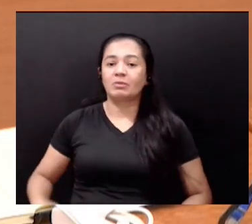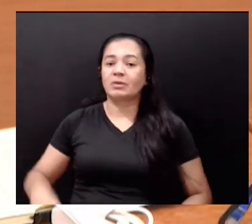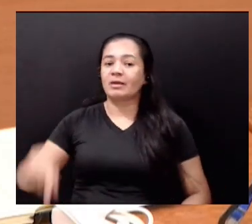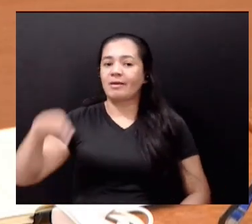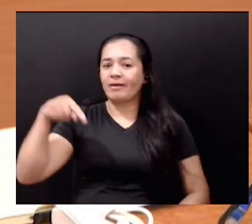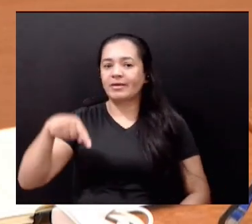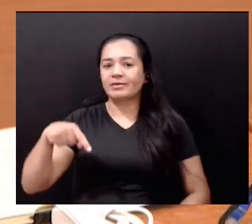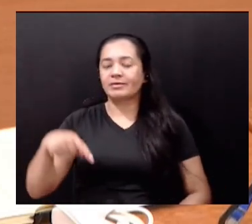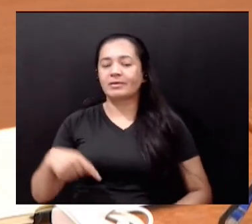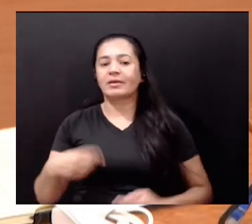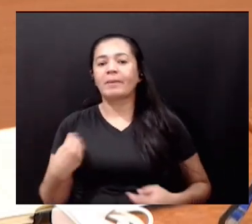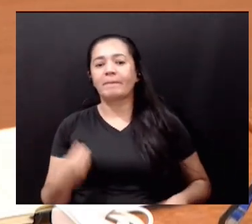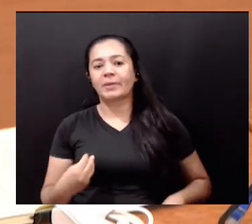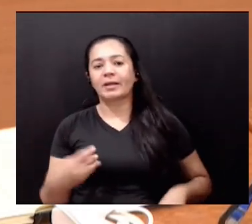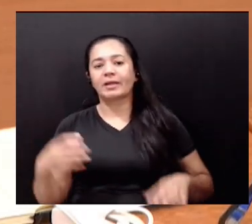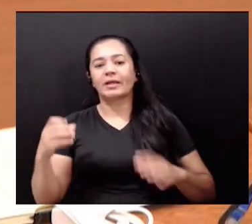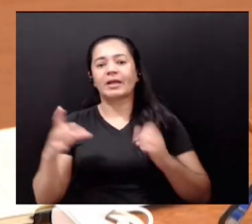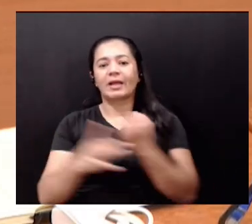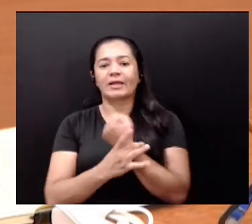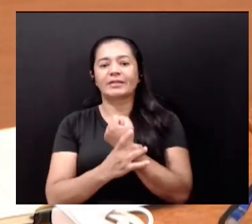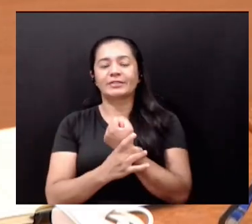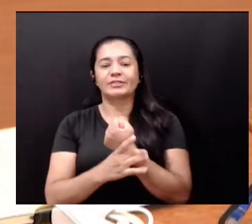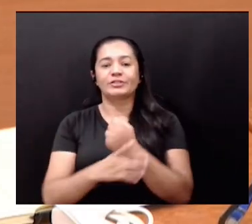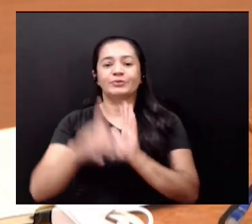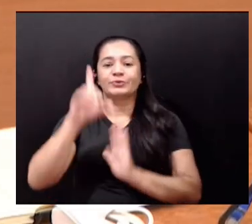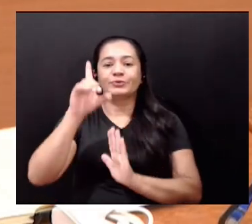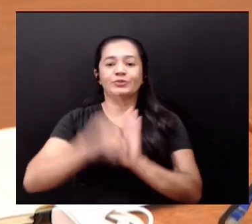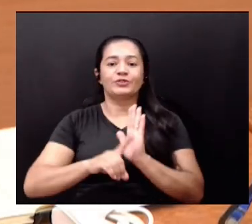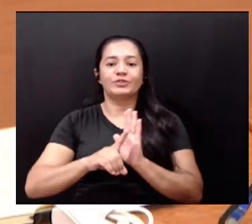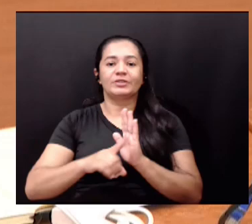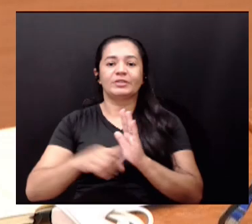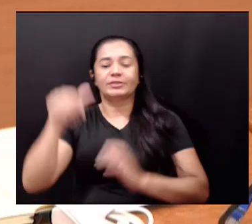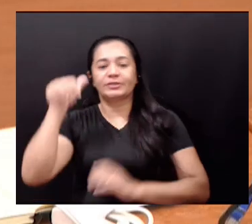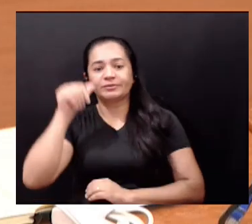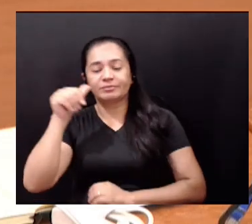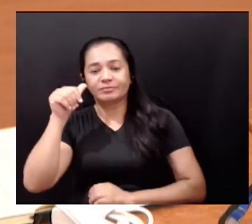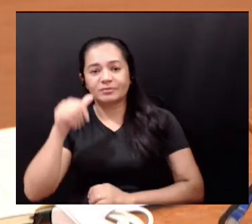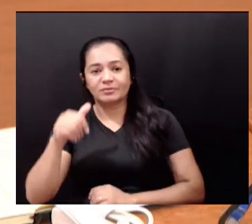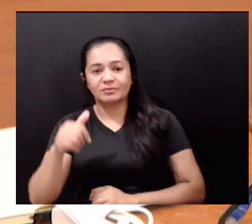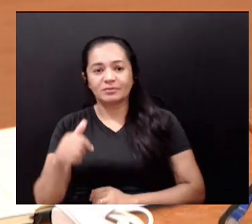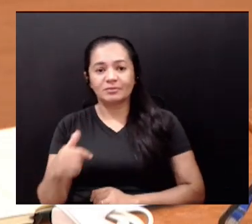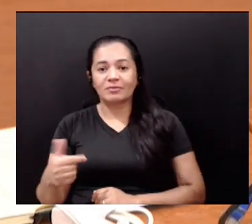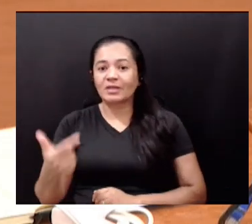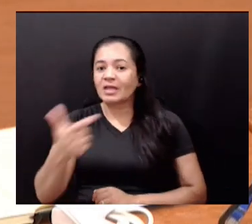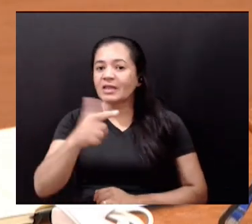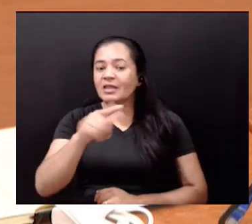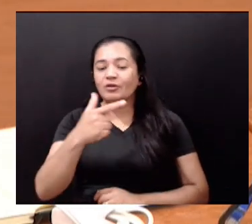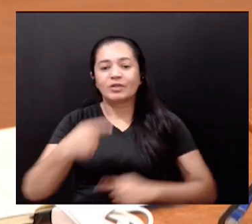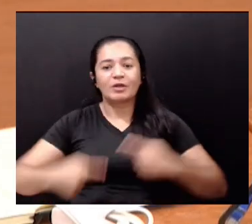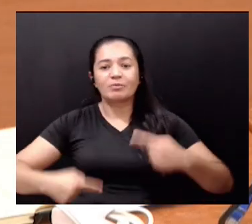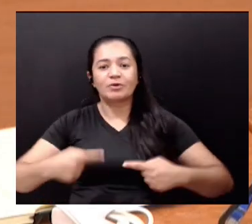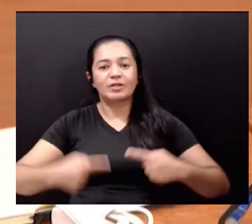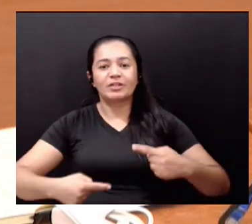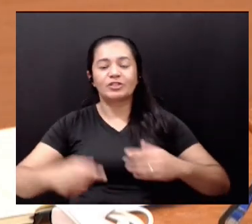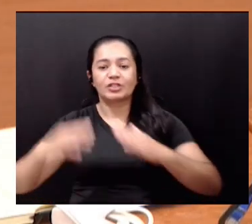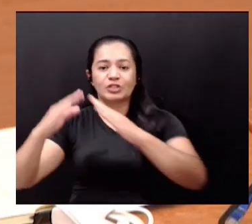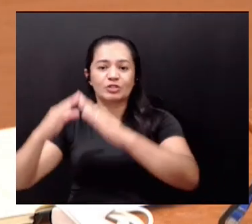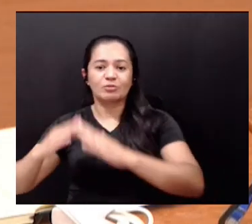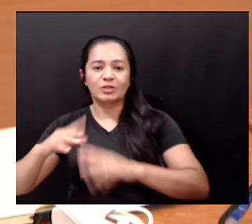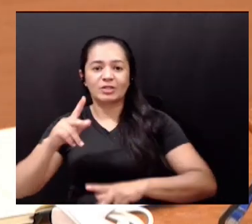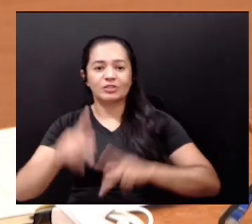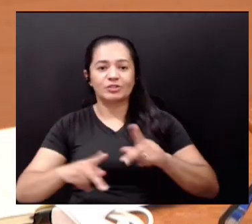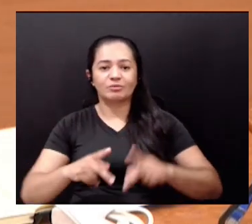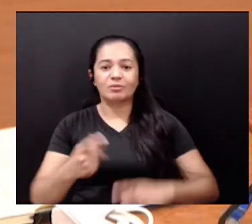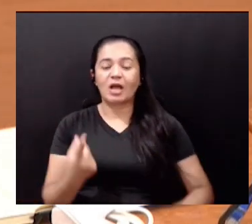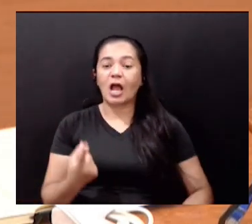das mulheres. Nós não temos uma política de moradia popular. A única construção que nós tivemos no governo Dário foi